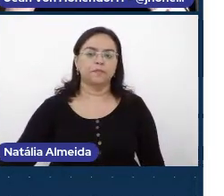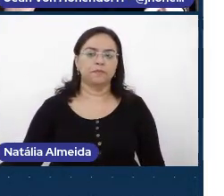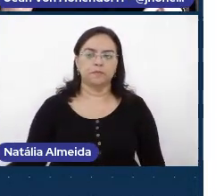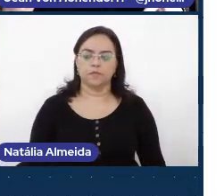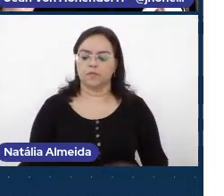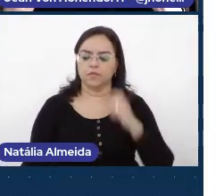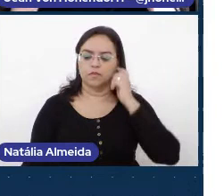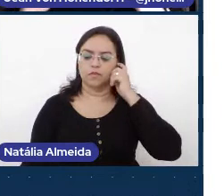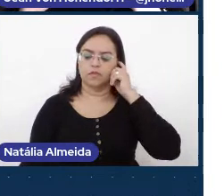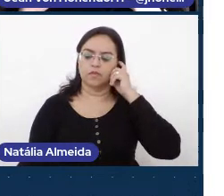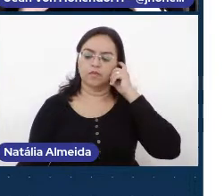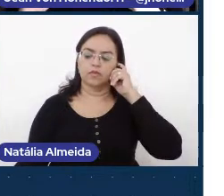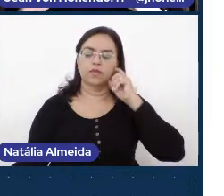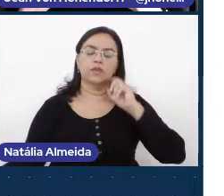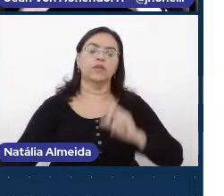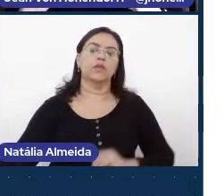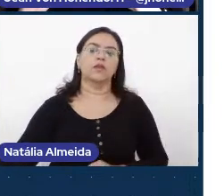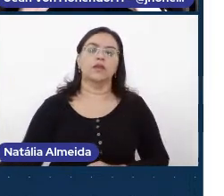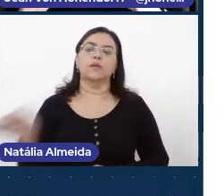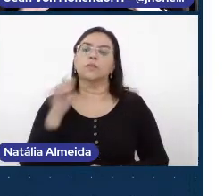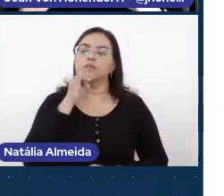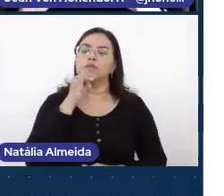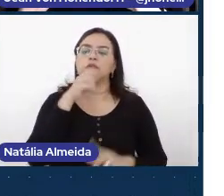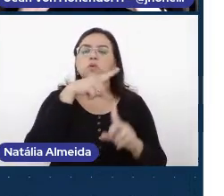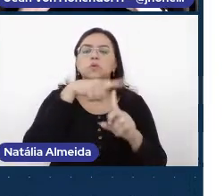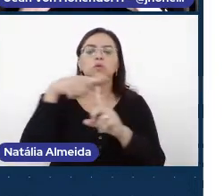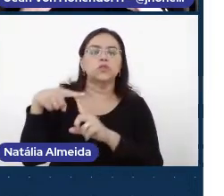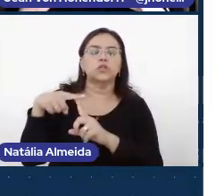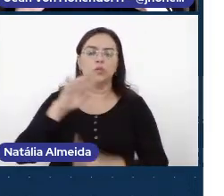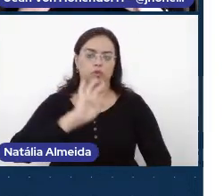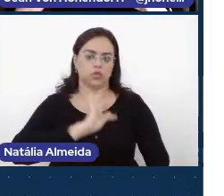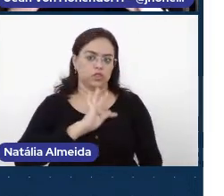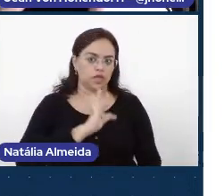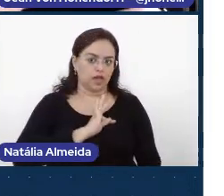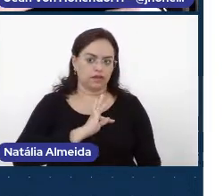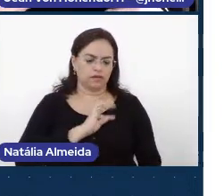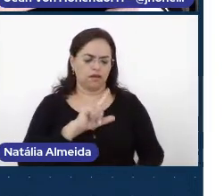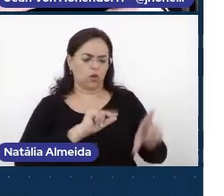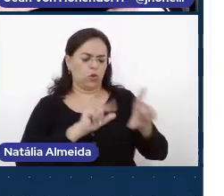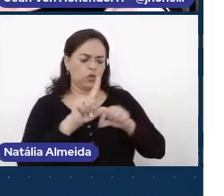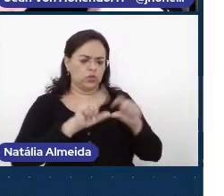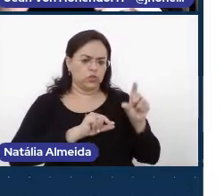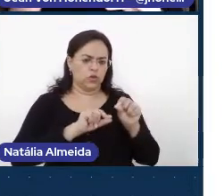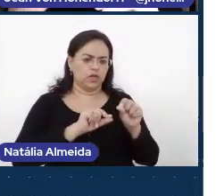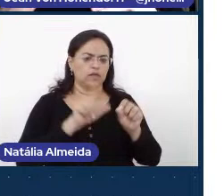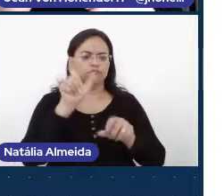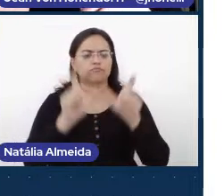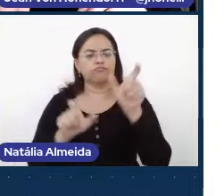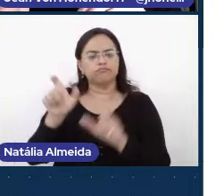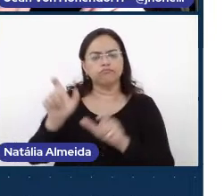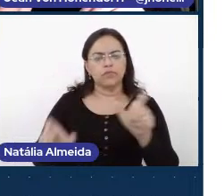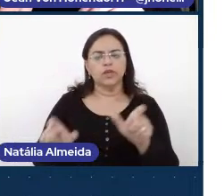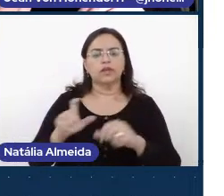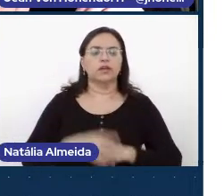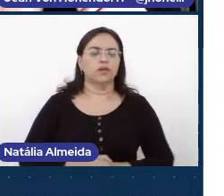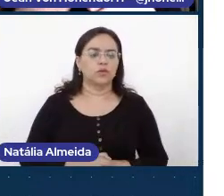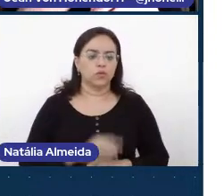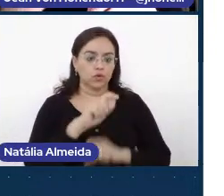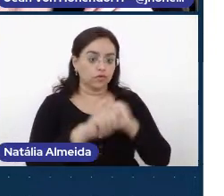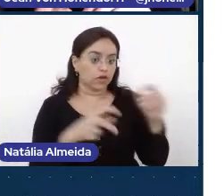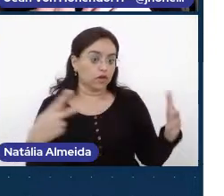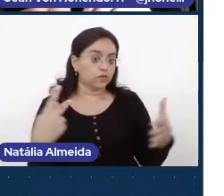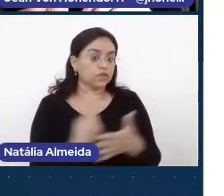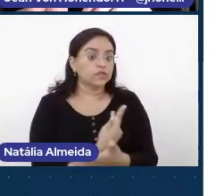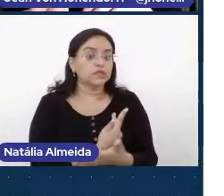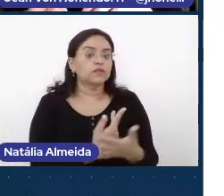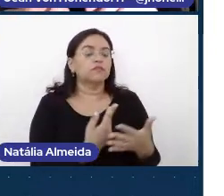qual foi o tipo de técnica que eu usei para selecionar os meus participantes? Então, eu tenho que dizer como é que foi que eu cheguei até eles. O que que deu errado